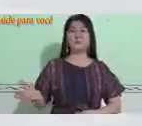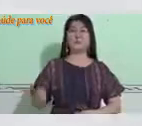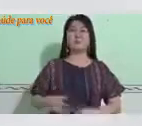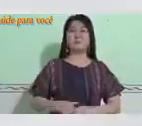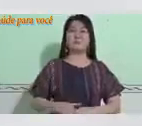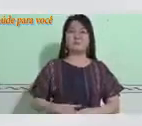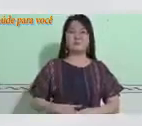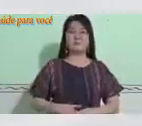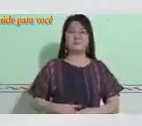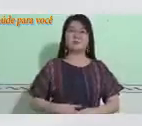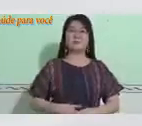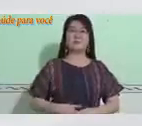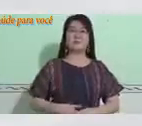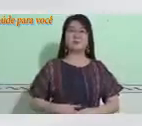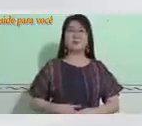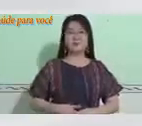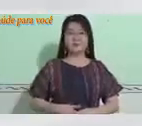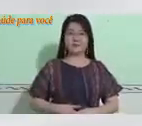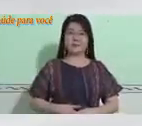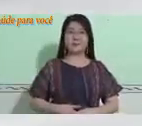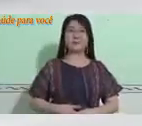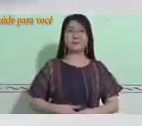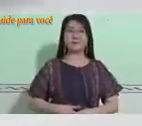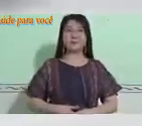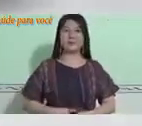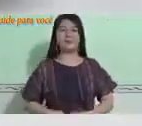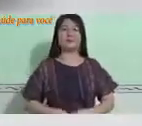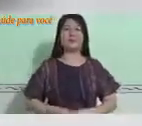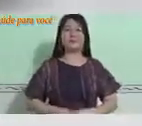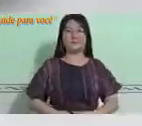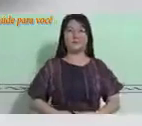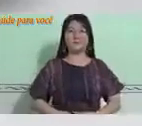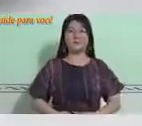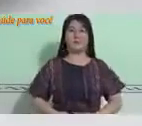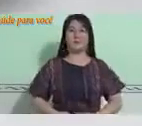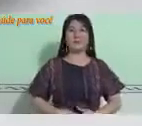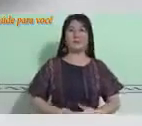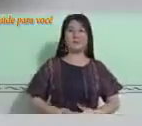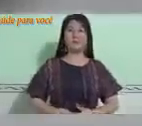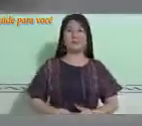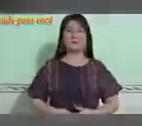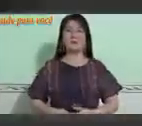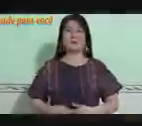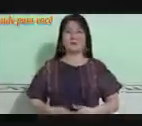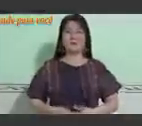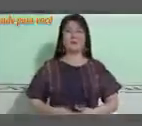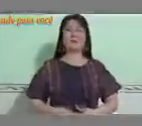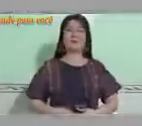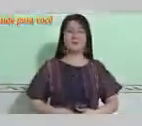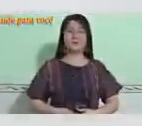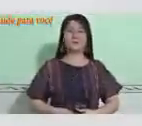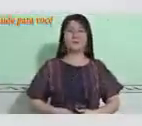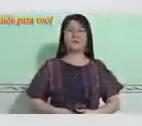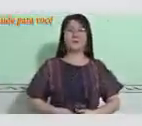2. No caso da desidratação, a urina torna-se mais concentrada, o que faz com que tenha cheiro mais forte, seja